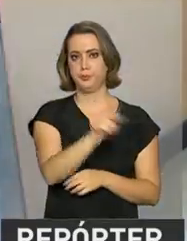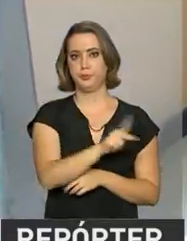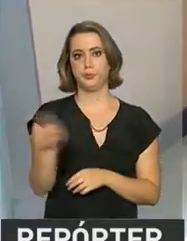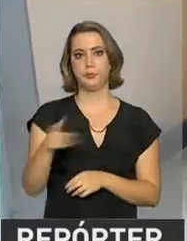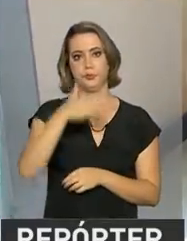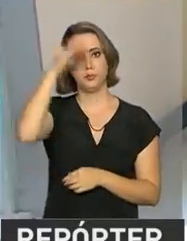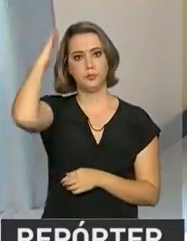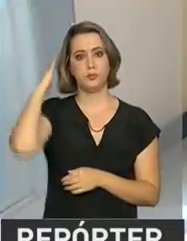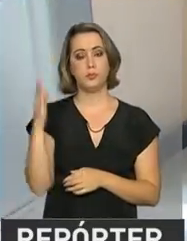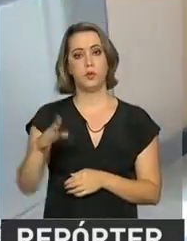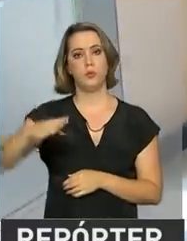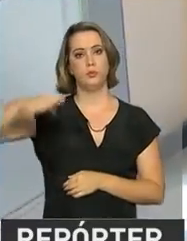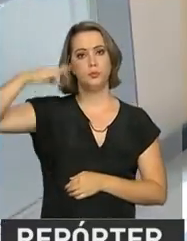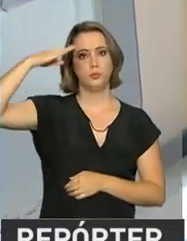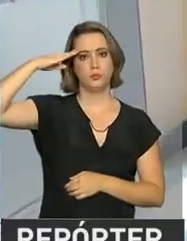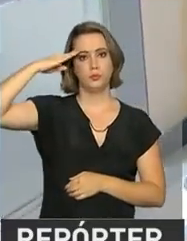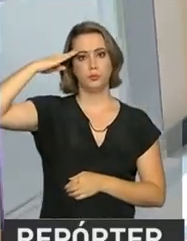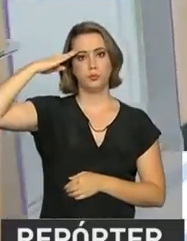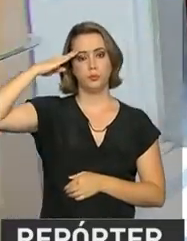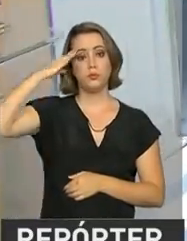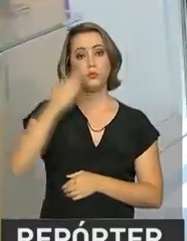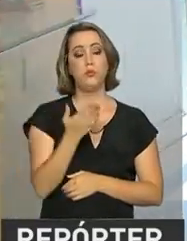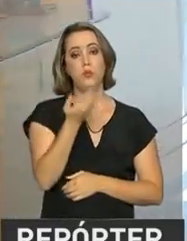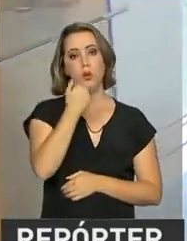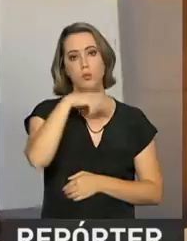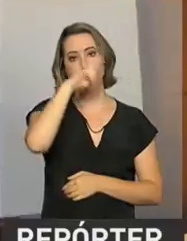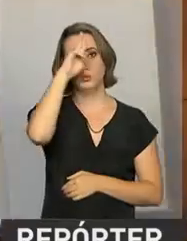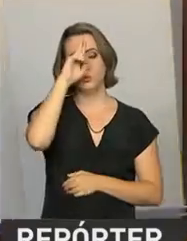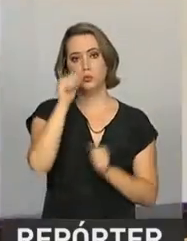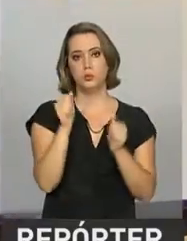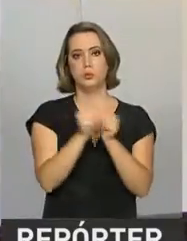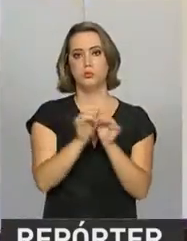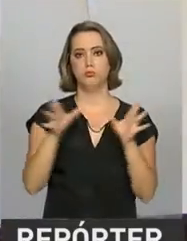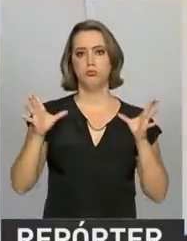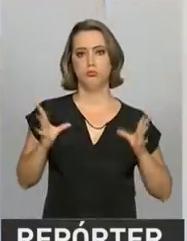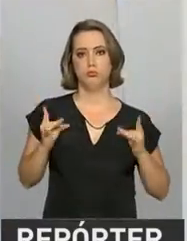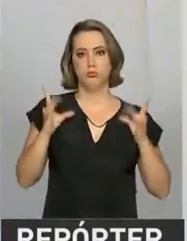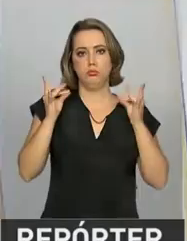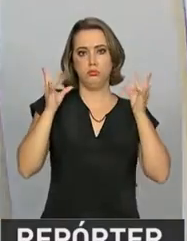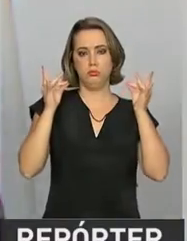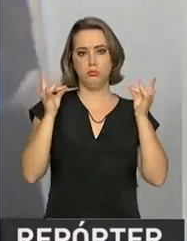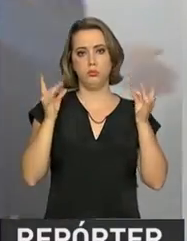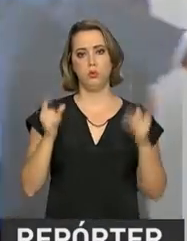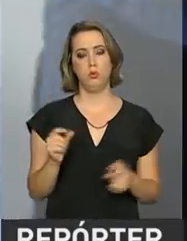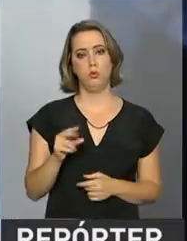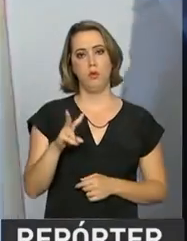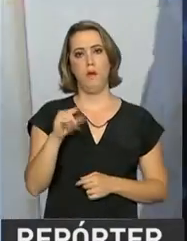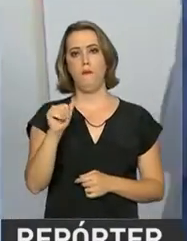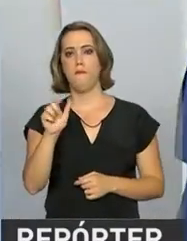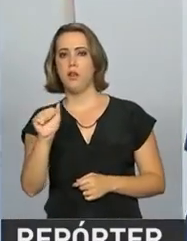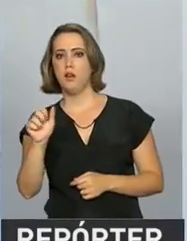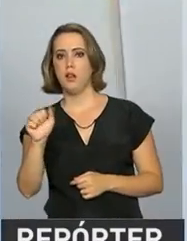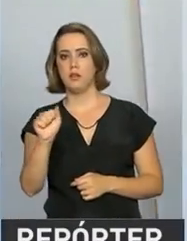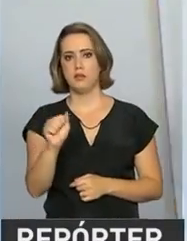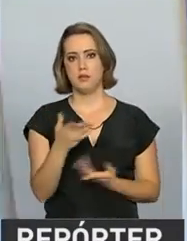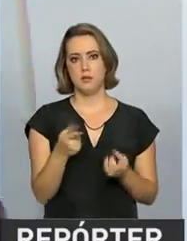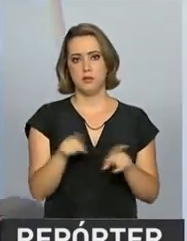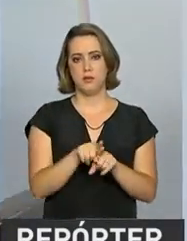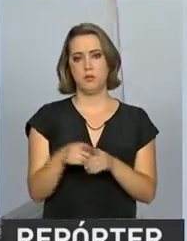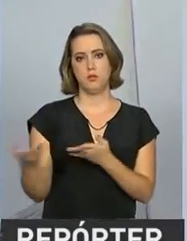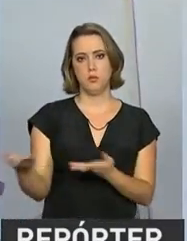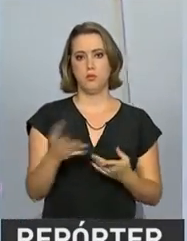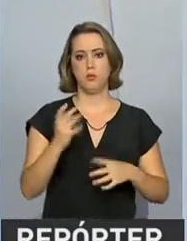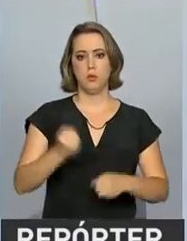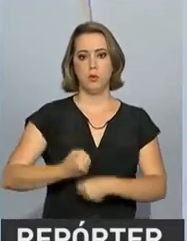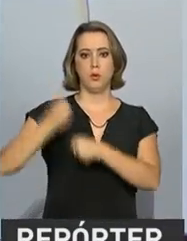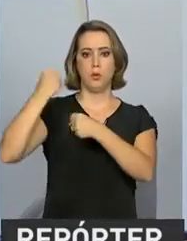temer seguiu para o quartel general do exército onde almoçou com o comandante da força o general villas-boas e recebeu o bastão